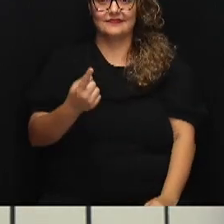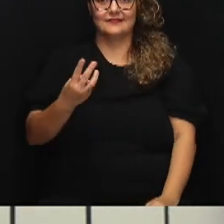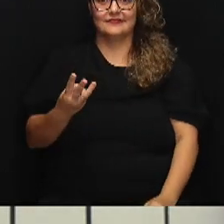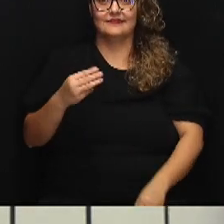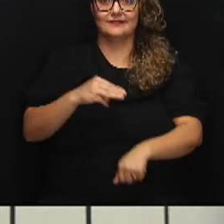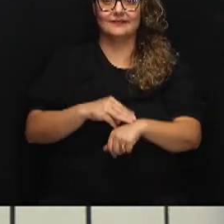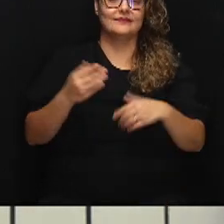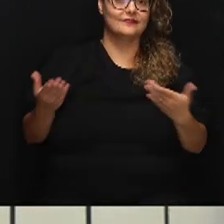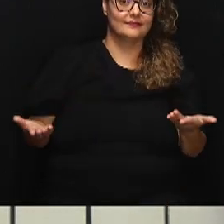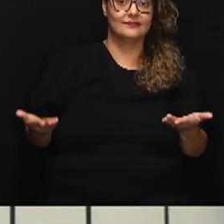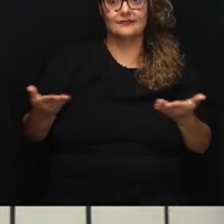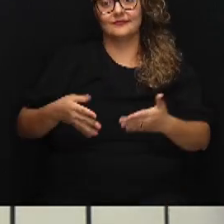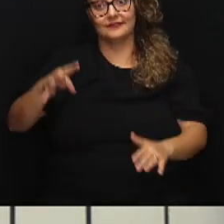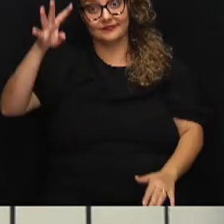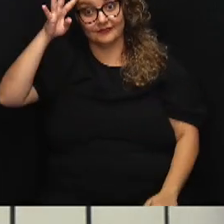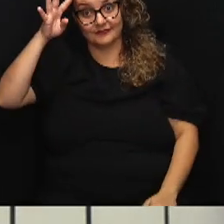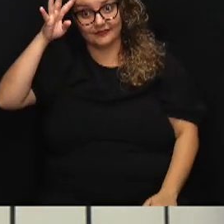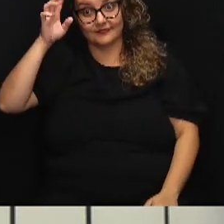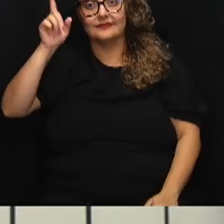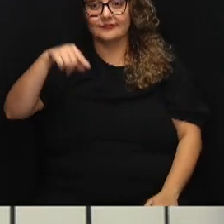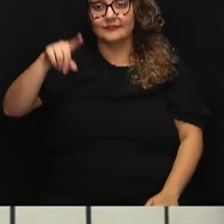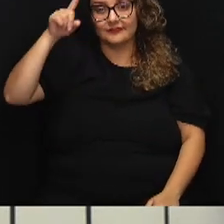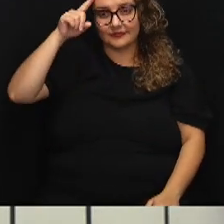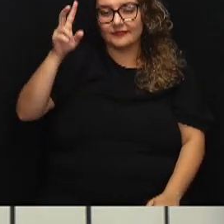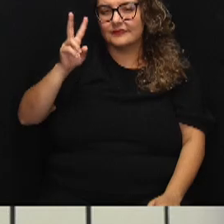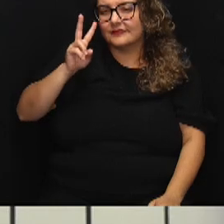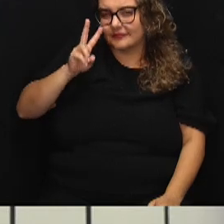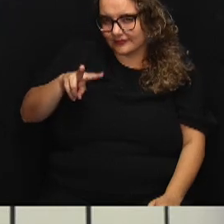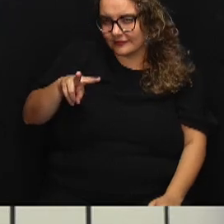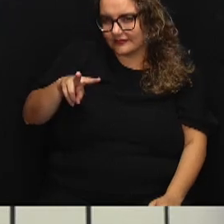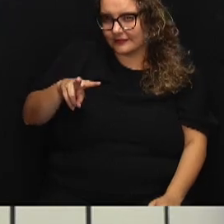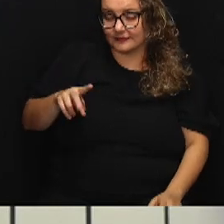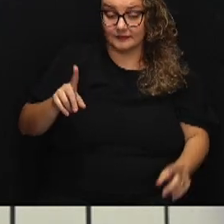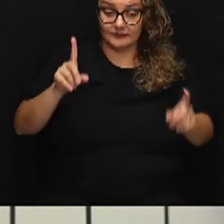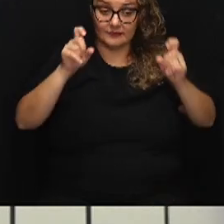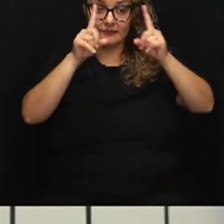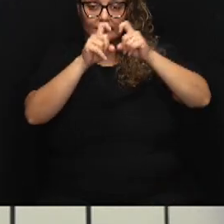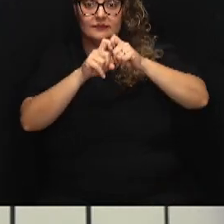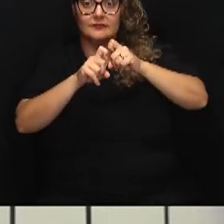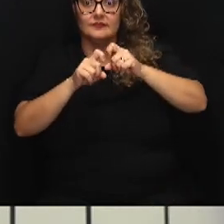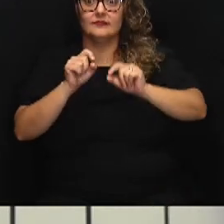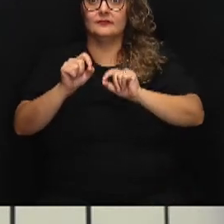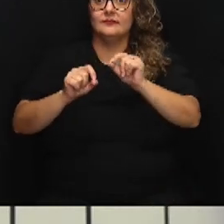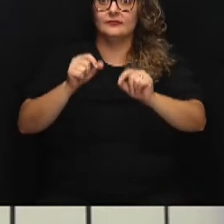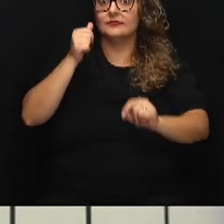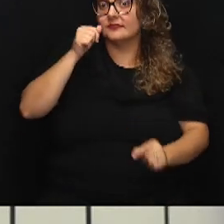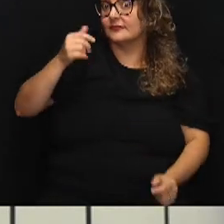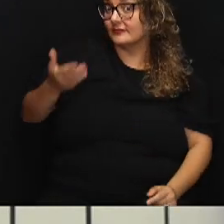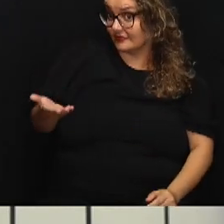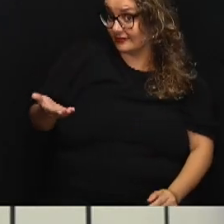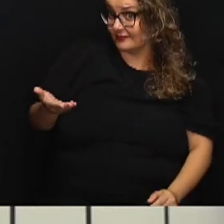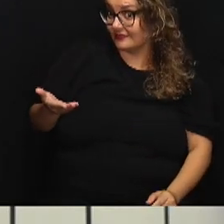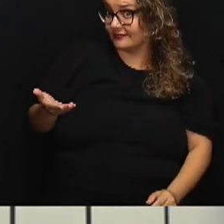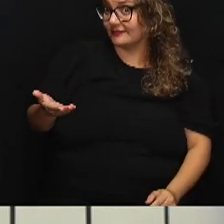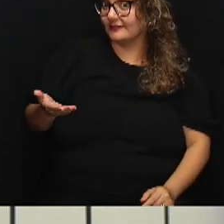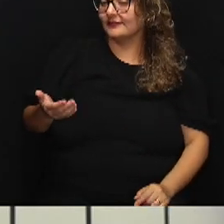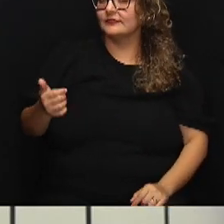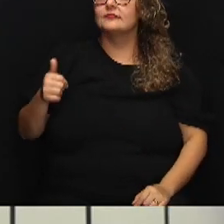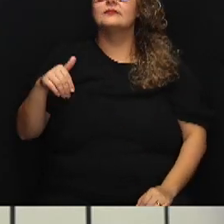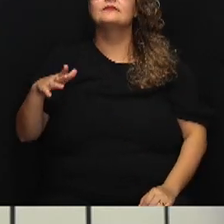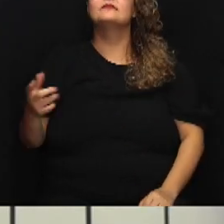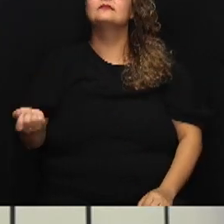1h mais 13. Bom, hoje é quarta-feira, então é dia de conferirmos os desafios daquele ou daquela que, além